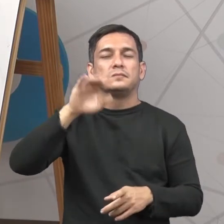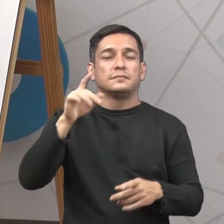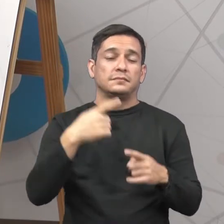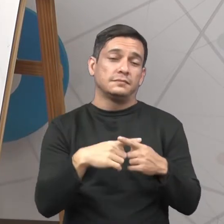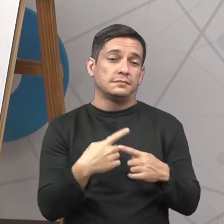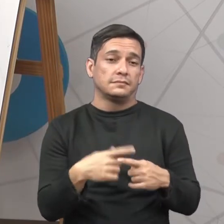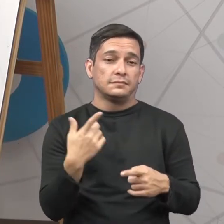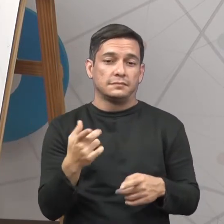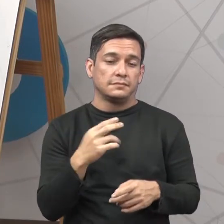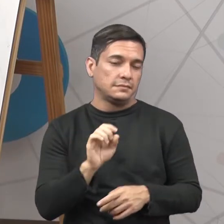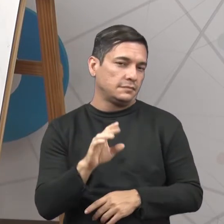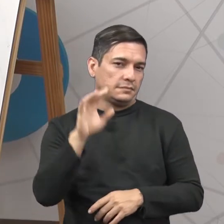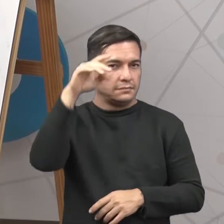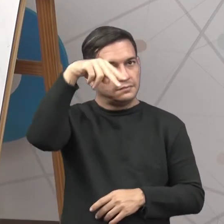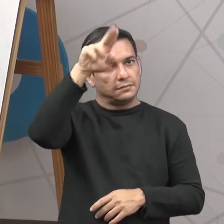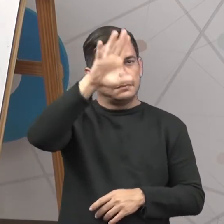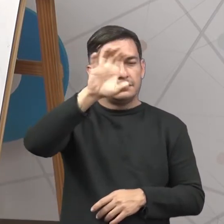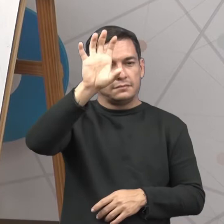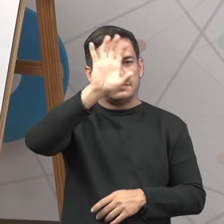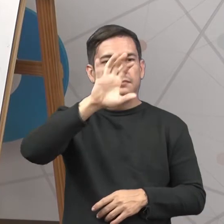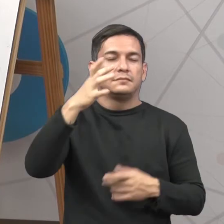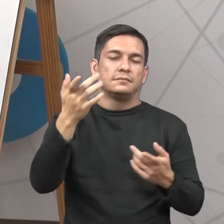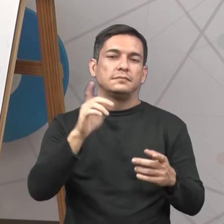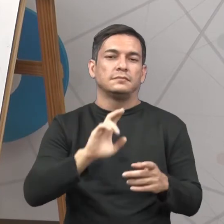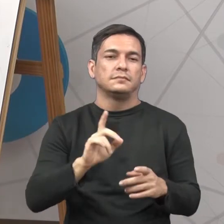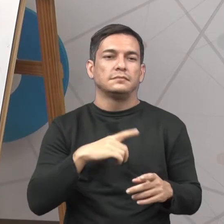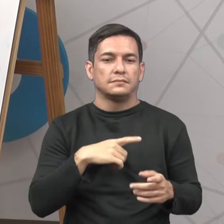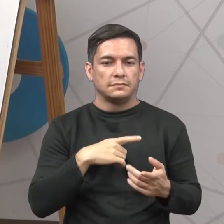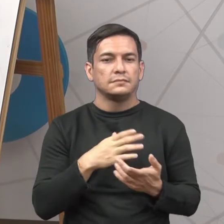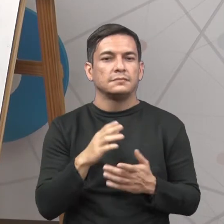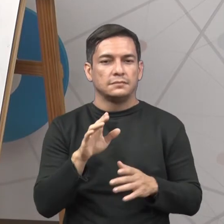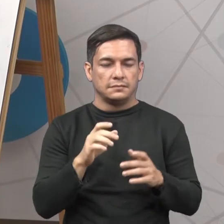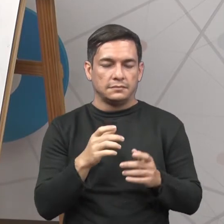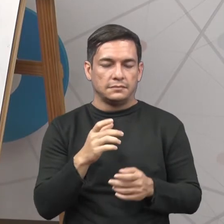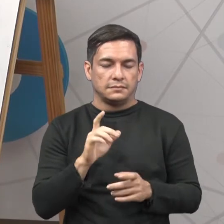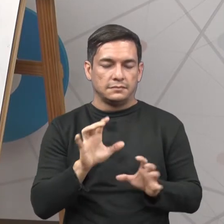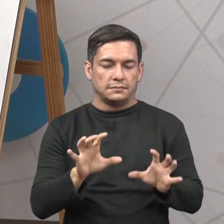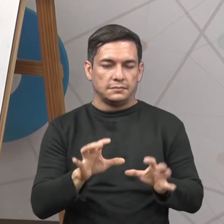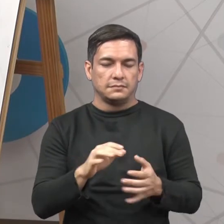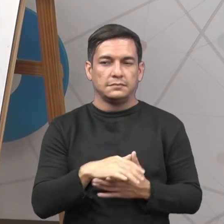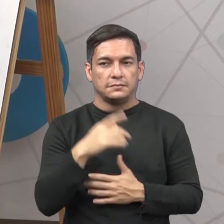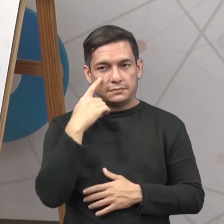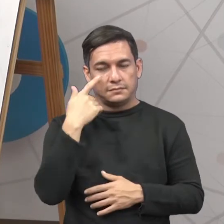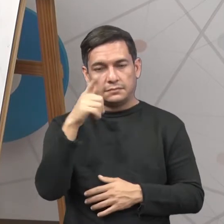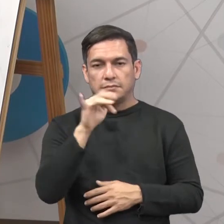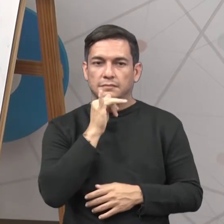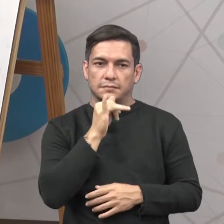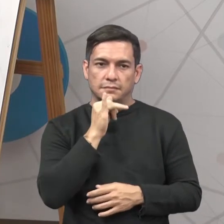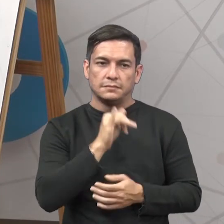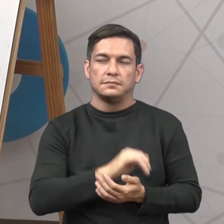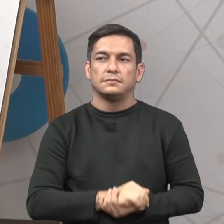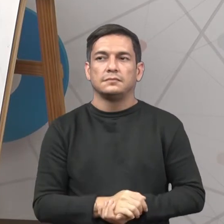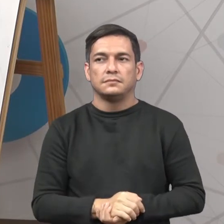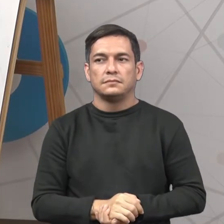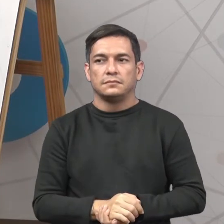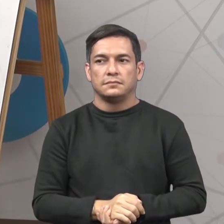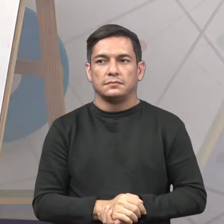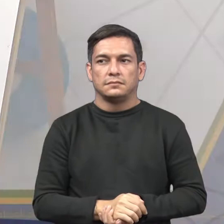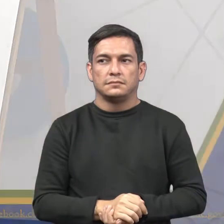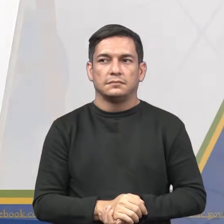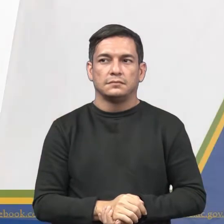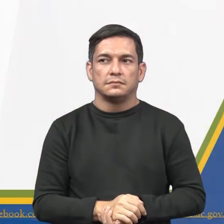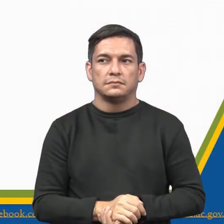Não é porque é só do nordeste ou só do norte, tá? Tem muitas expressões assim. Vamos ver outros exemplos. Vamos lá.